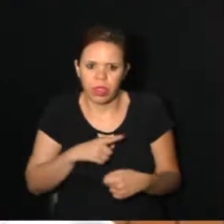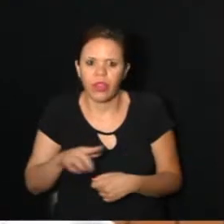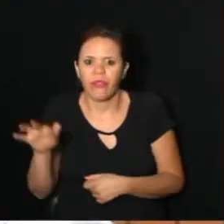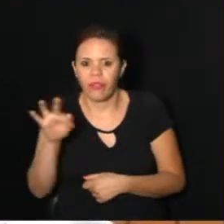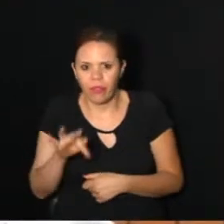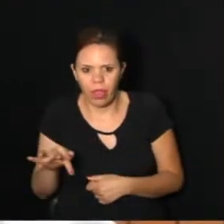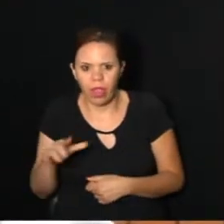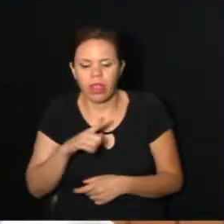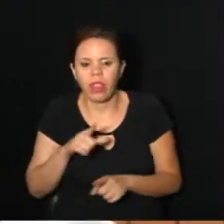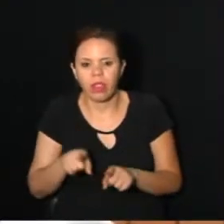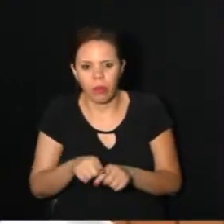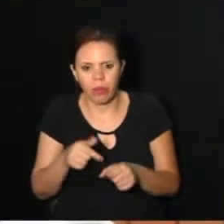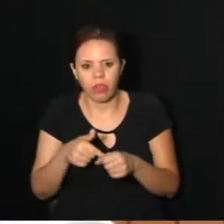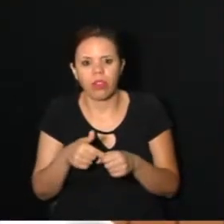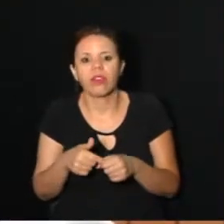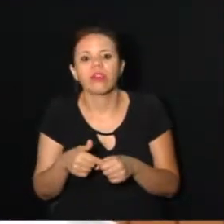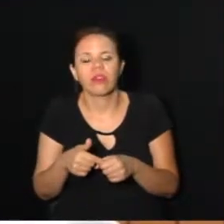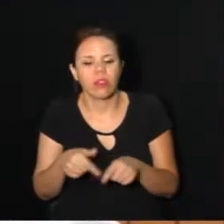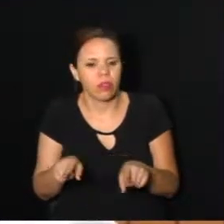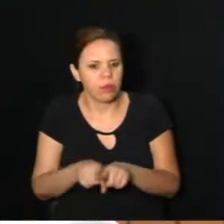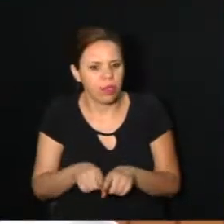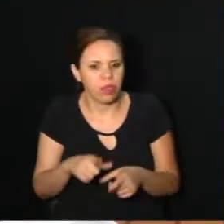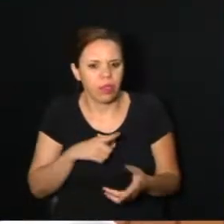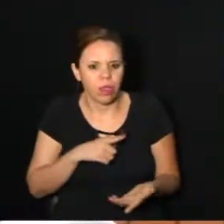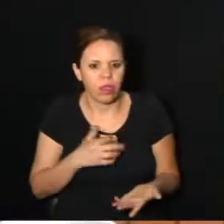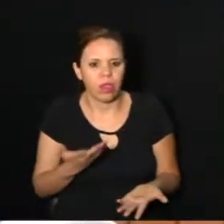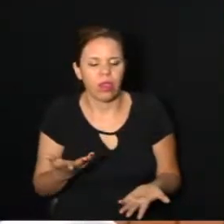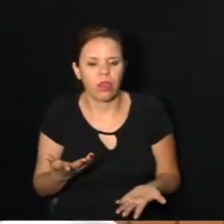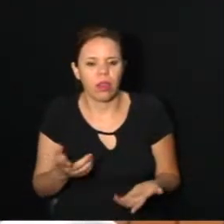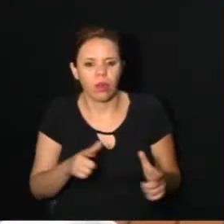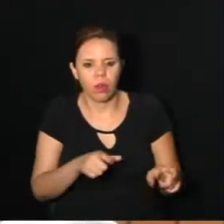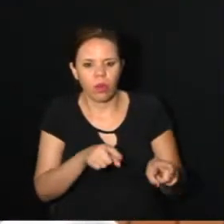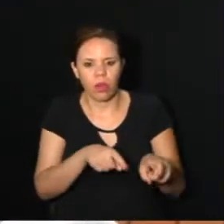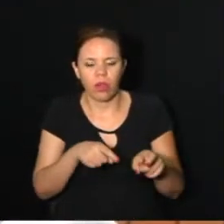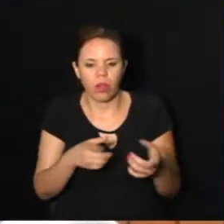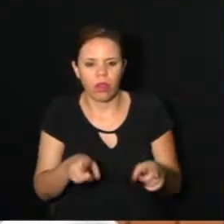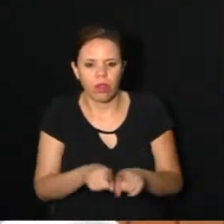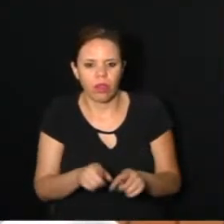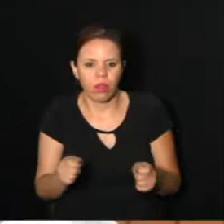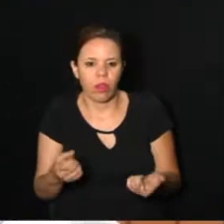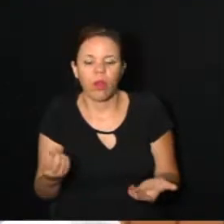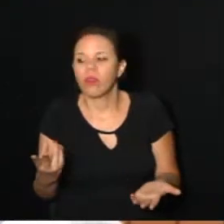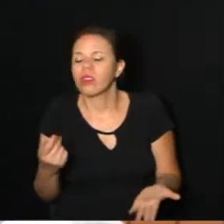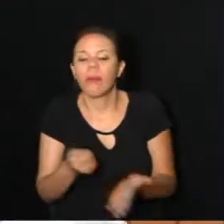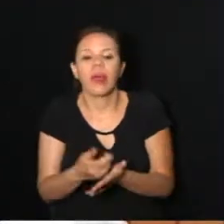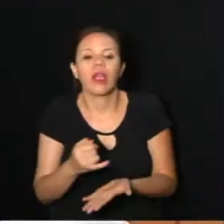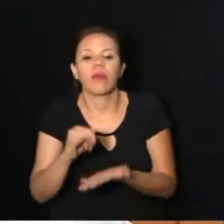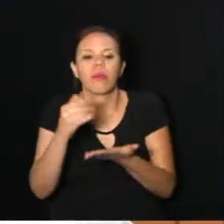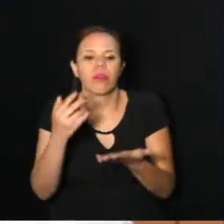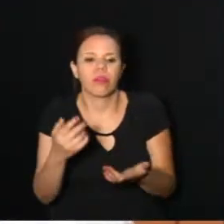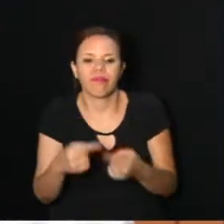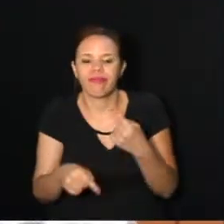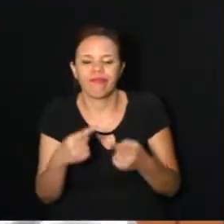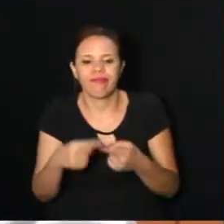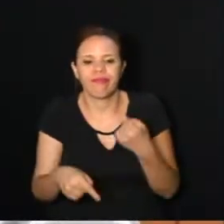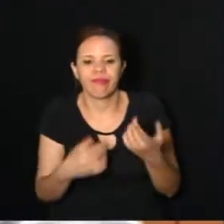você pode ter posto de gasolina na atividade, né, rural. Ou então vocês estão parando imposto totalmente indevido na estrada.